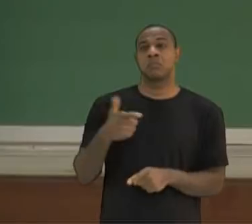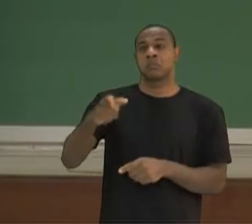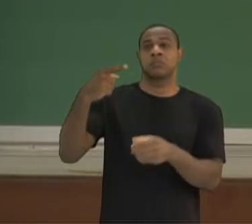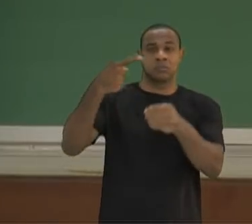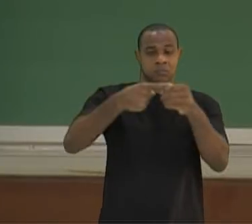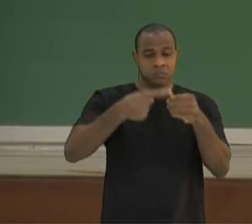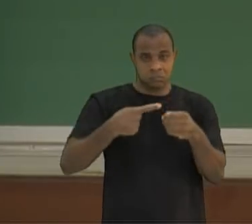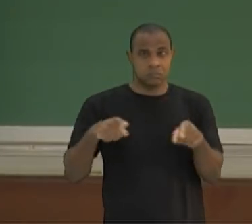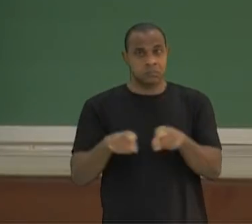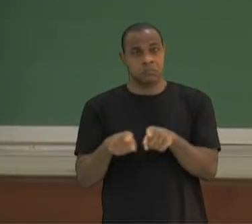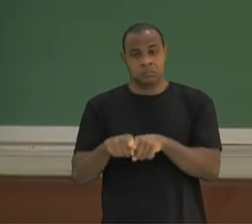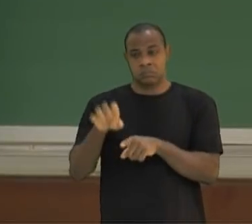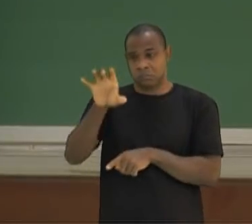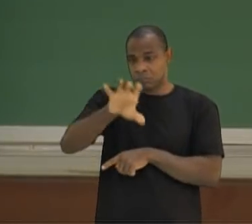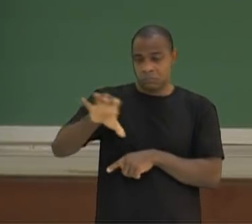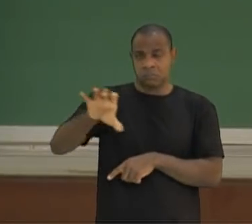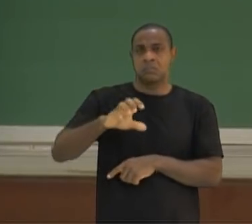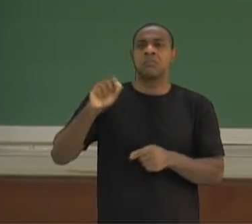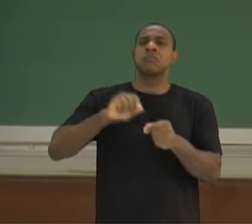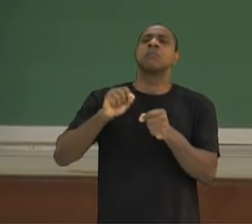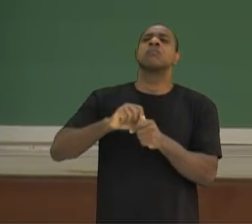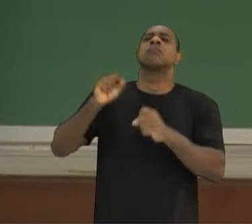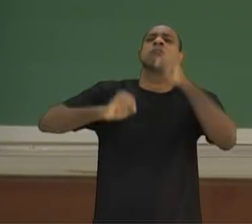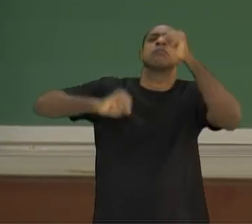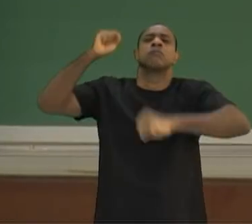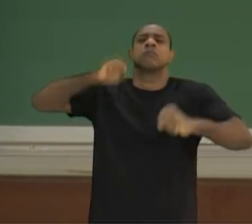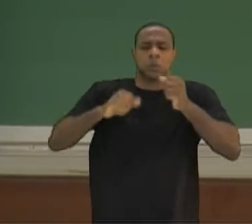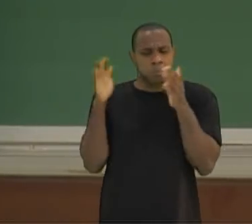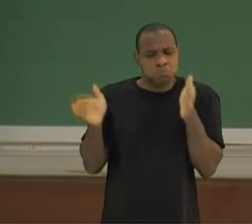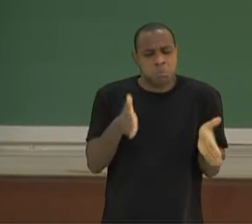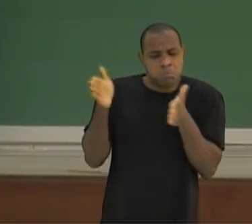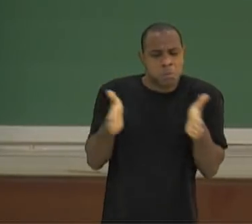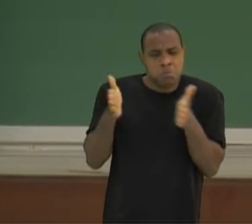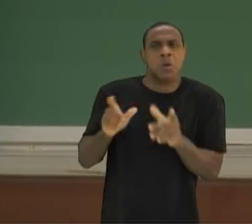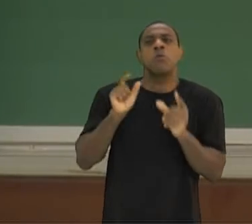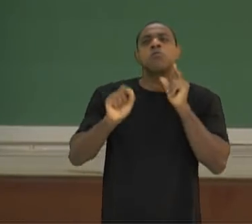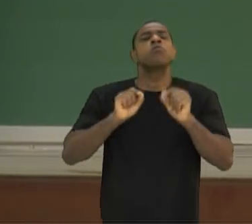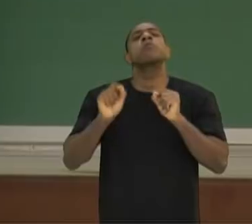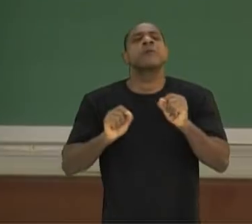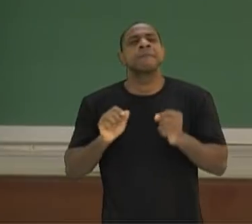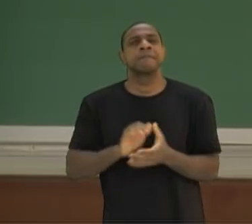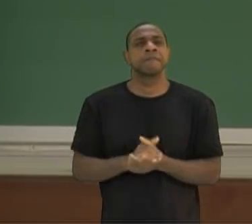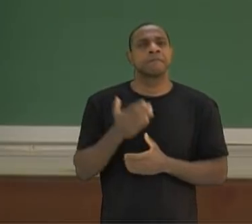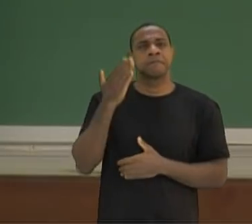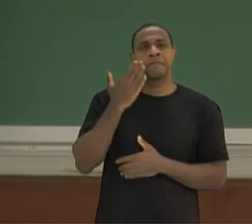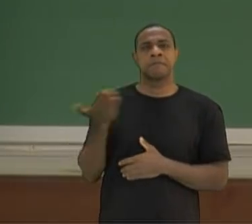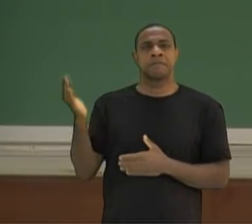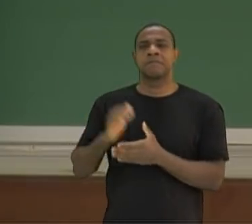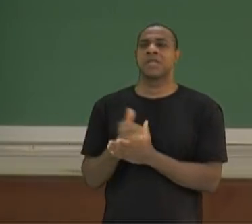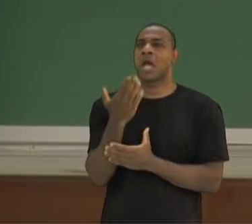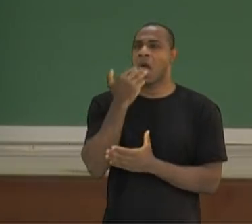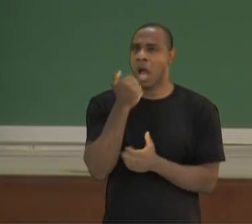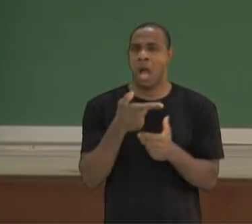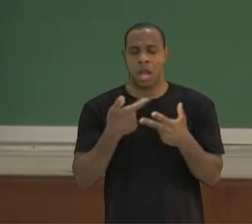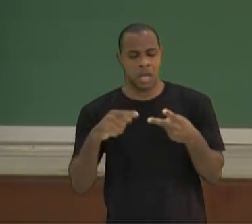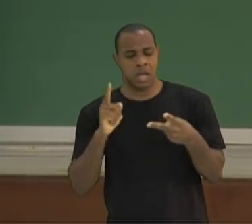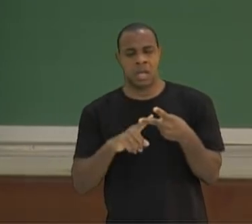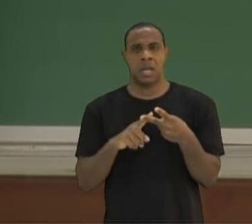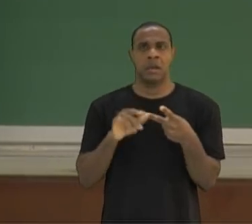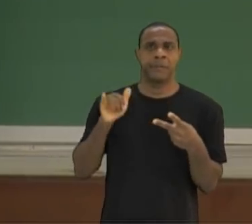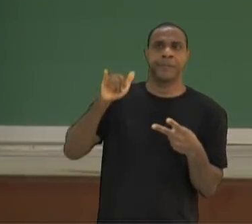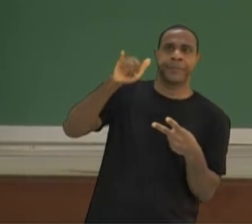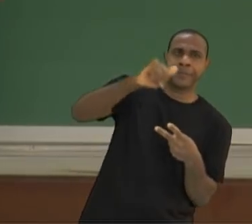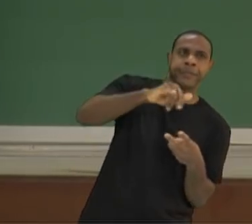Sudeste, fabricam o quê? O que se produz, então, de variados itens ali? Desde alimentos,